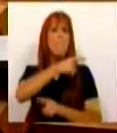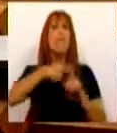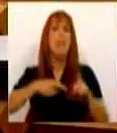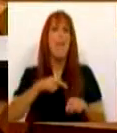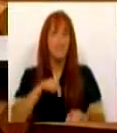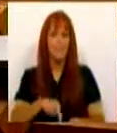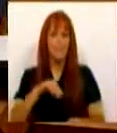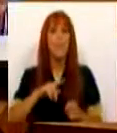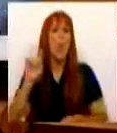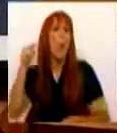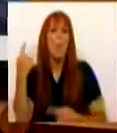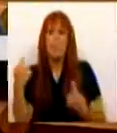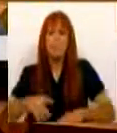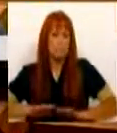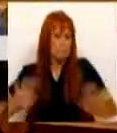do vencimento,